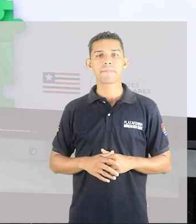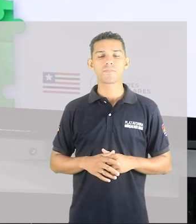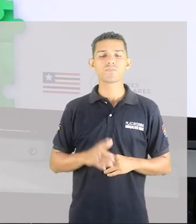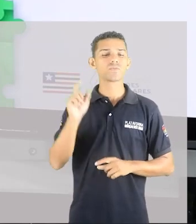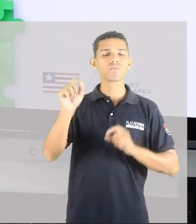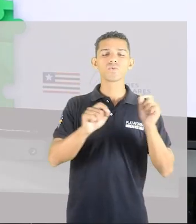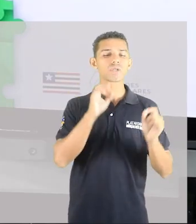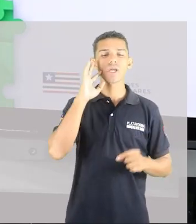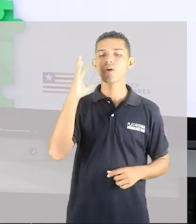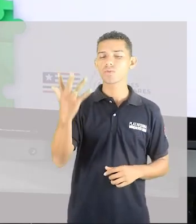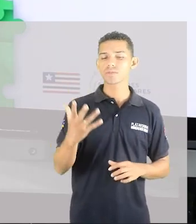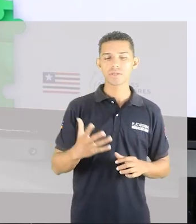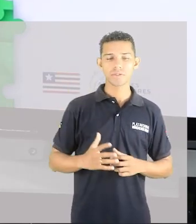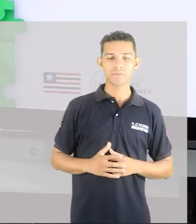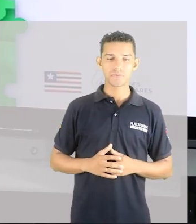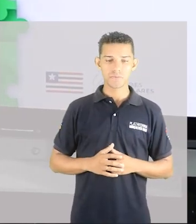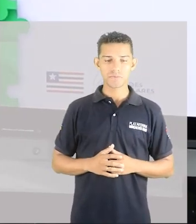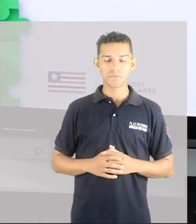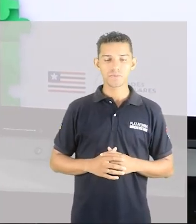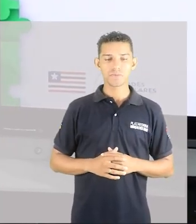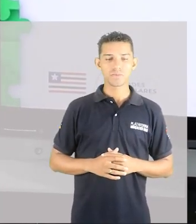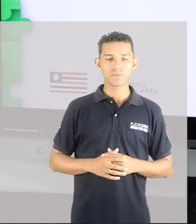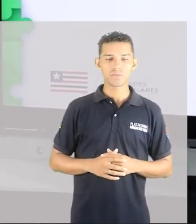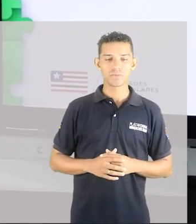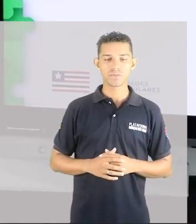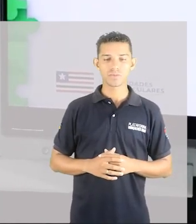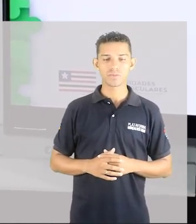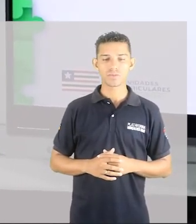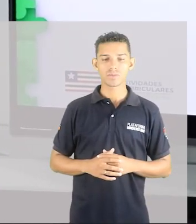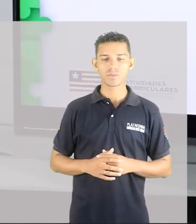O que acontece aqui? Acontece que A,